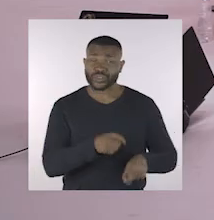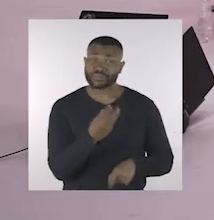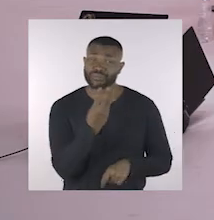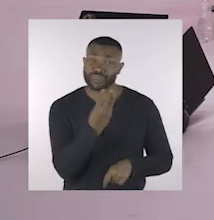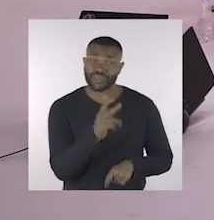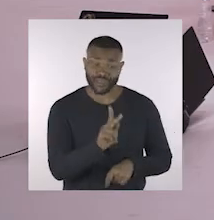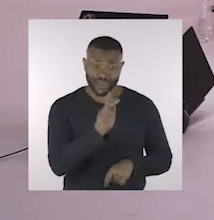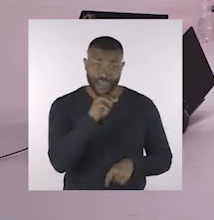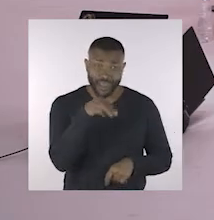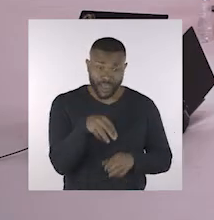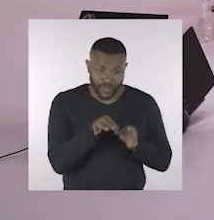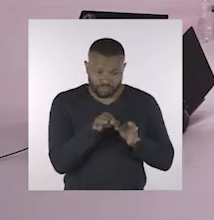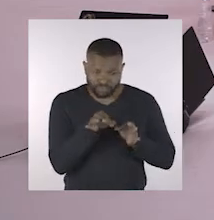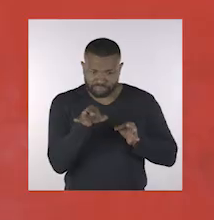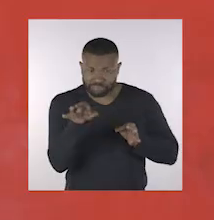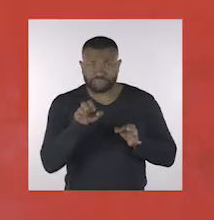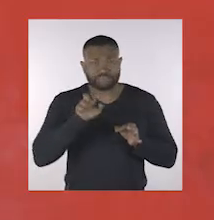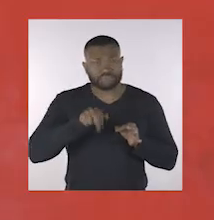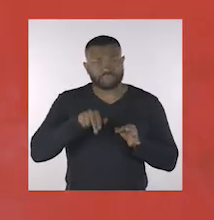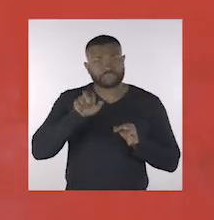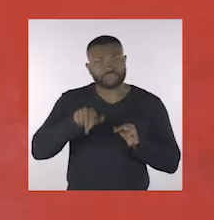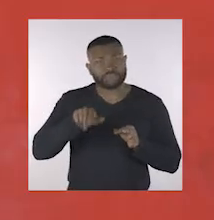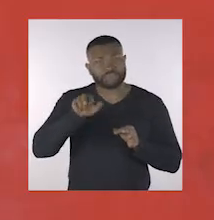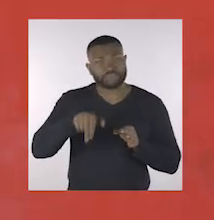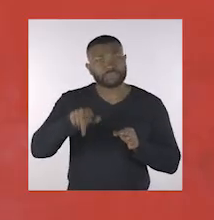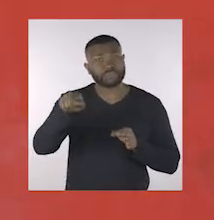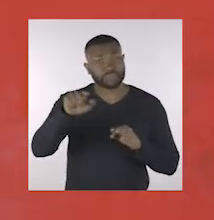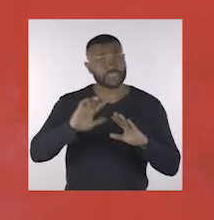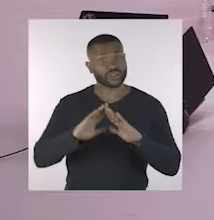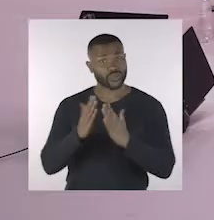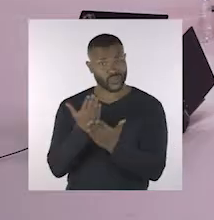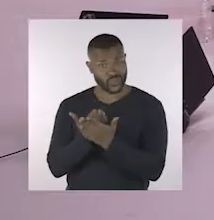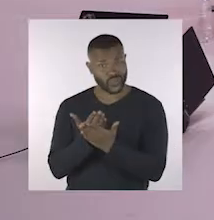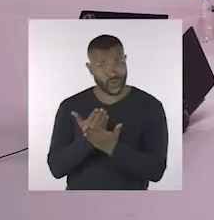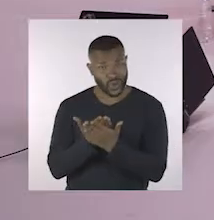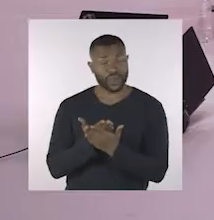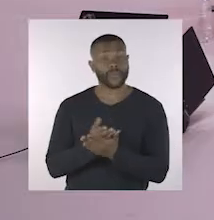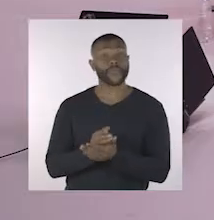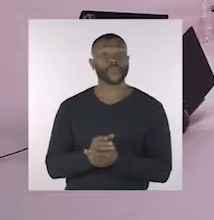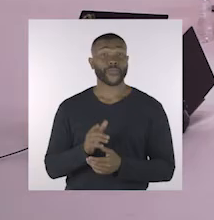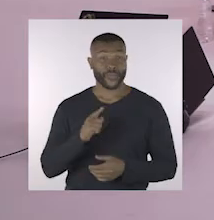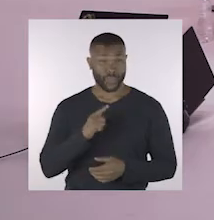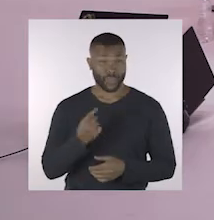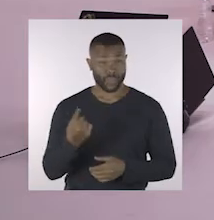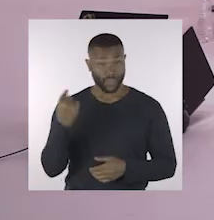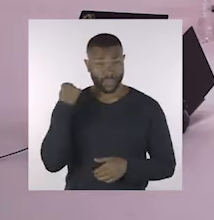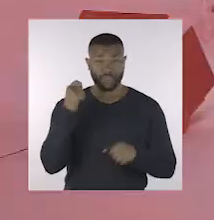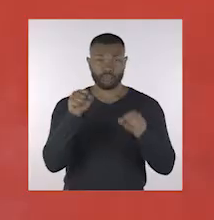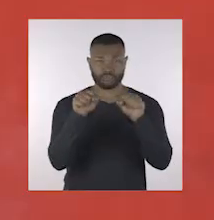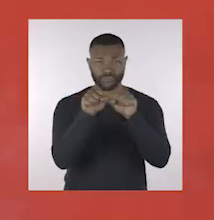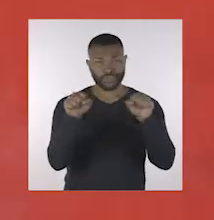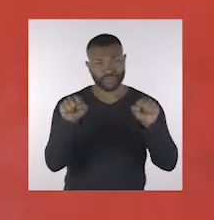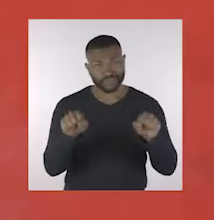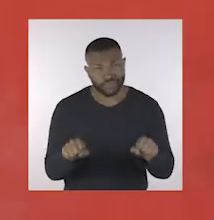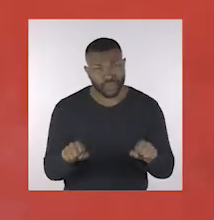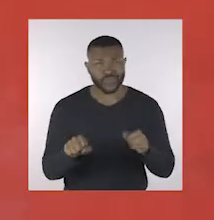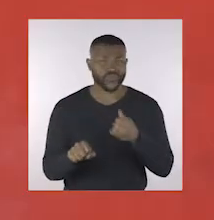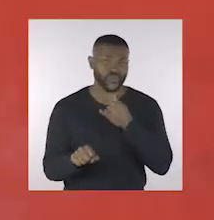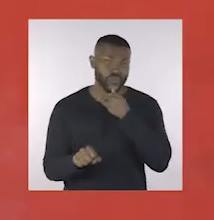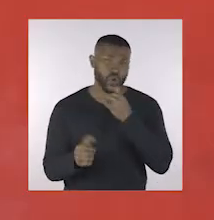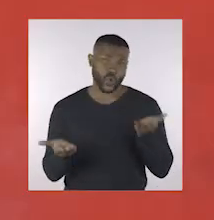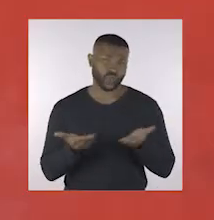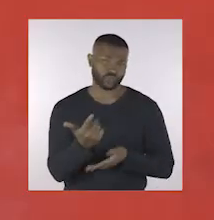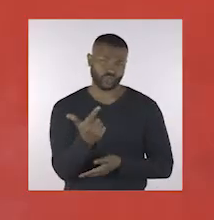km para ir para isso e e e tinha um sistema do antigamente que